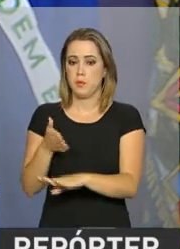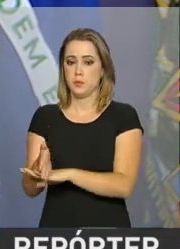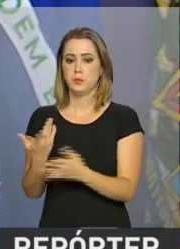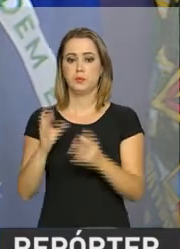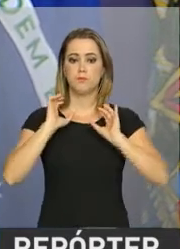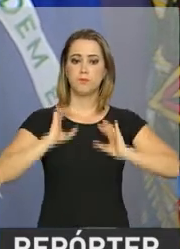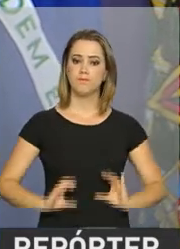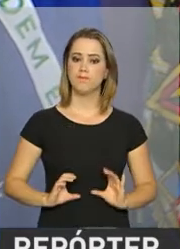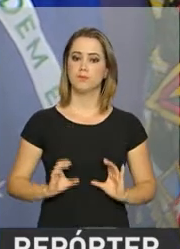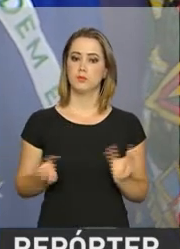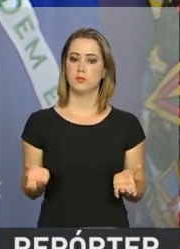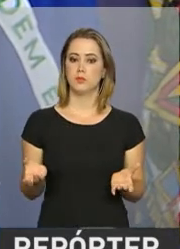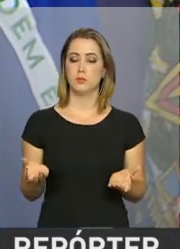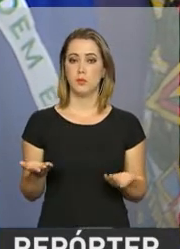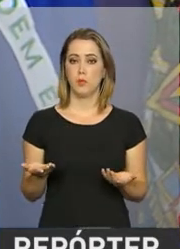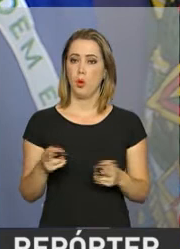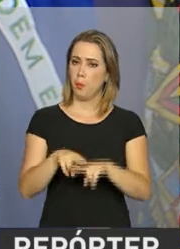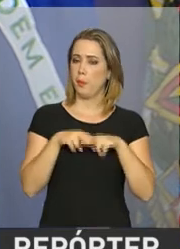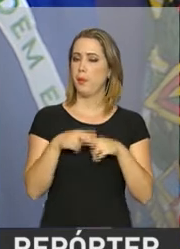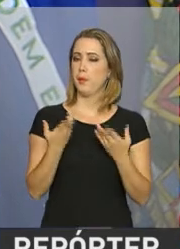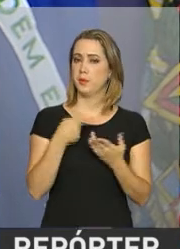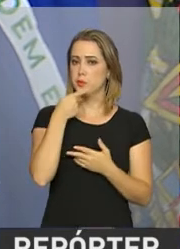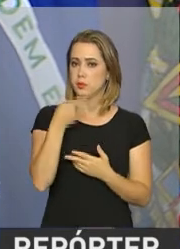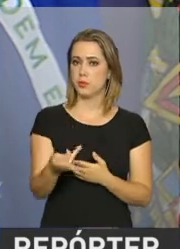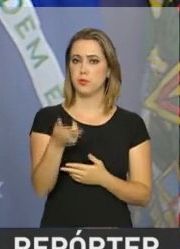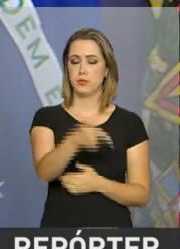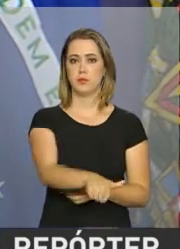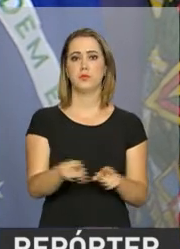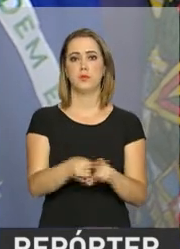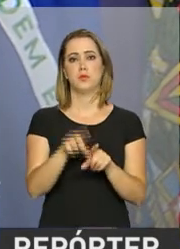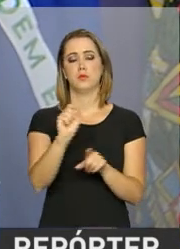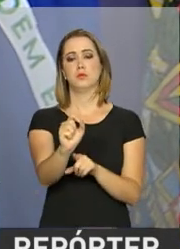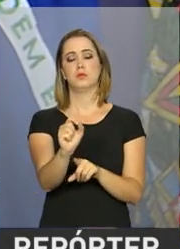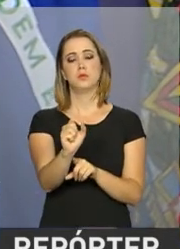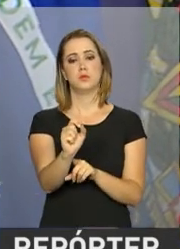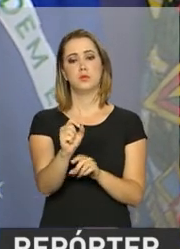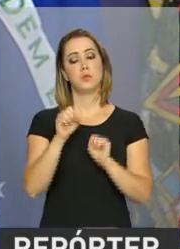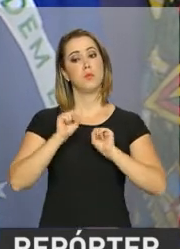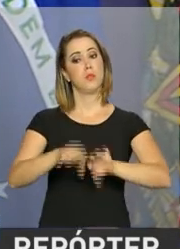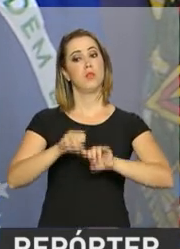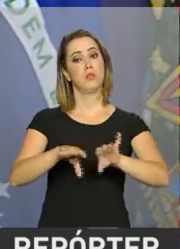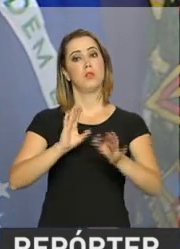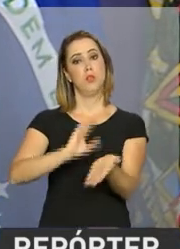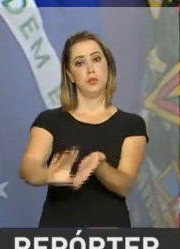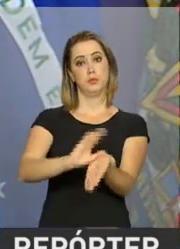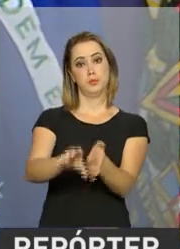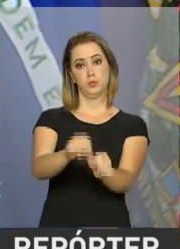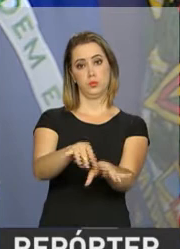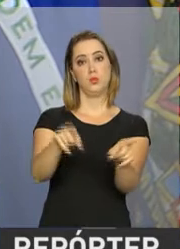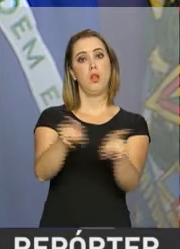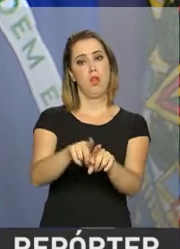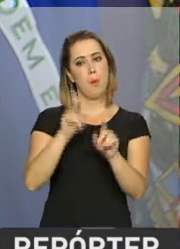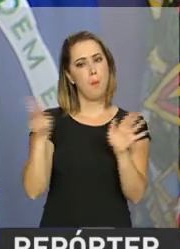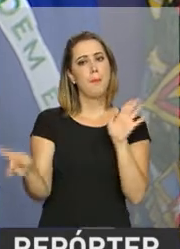cidadania portanto digo eu investir em educação é investir na maior riqueza de um país que